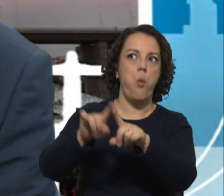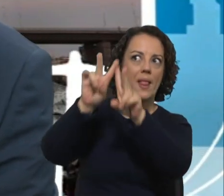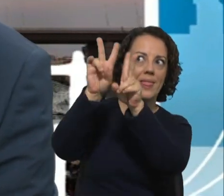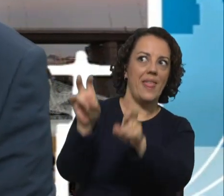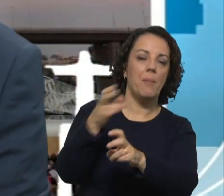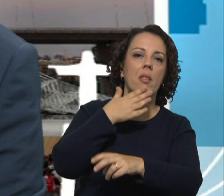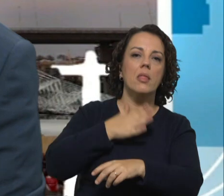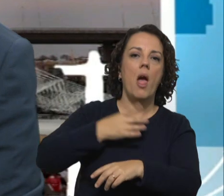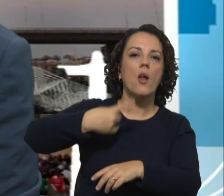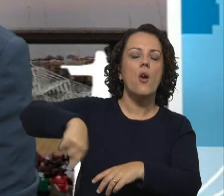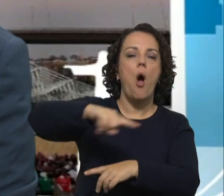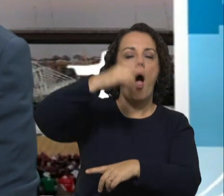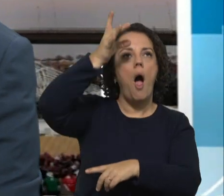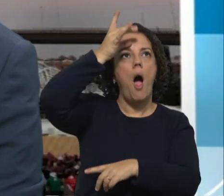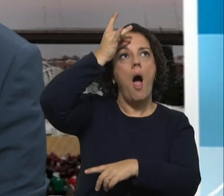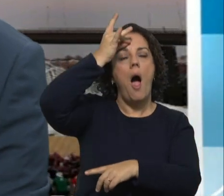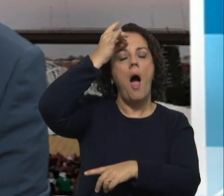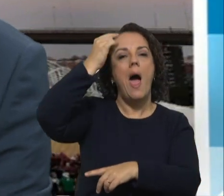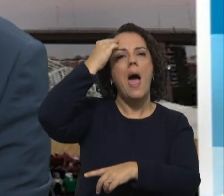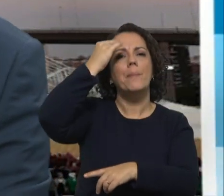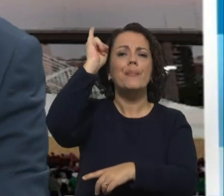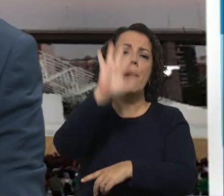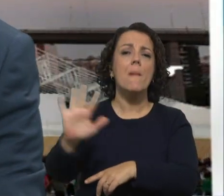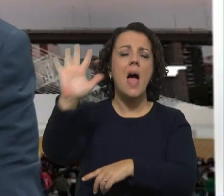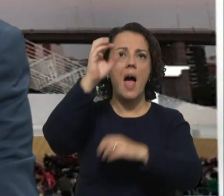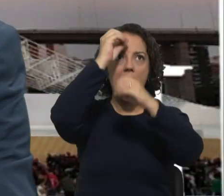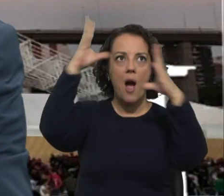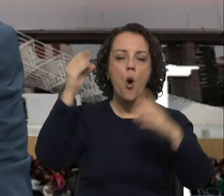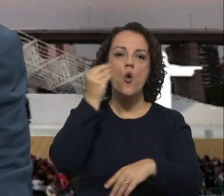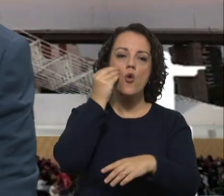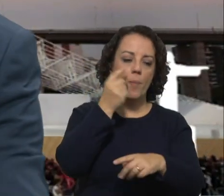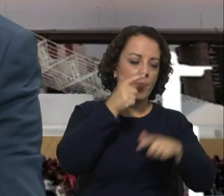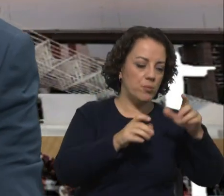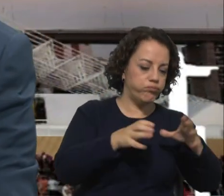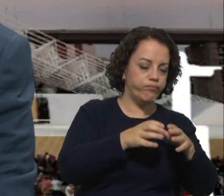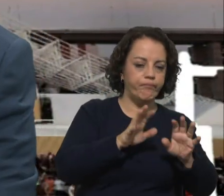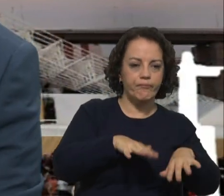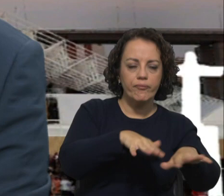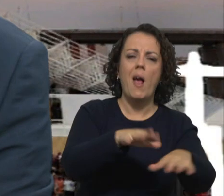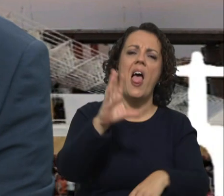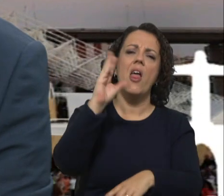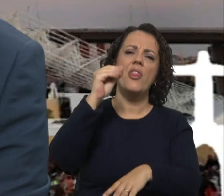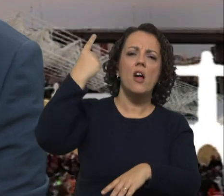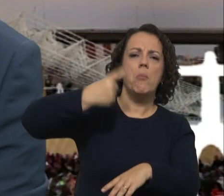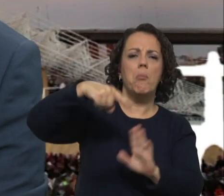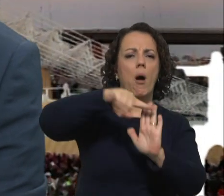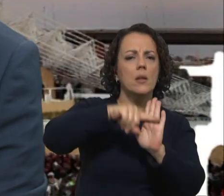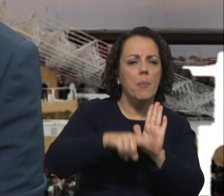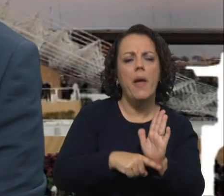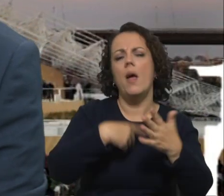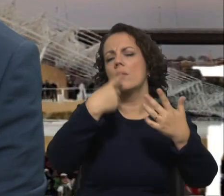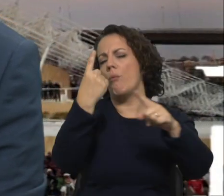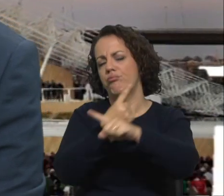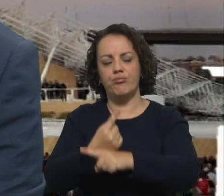nossa imaginação sobre estes temas, sobre o Êxodo, sobretudo, que é os 10 mandamentos, etc. Mas eu creio que o